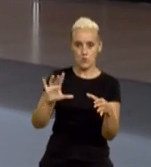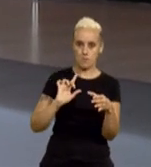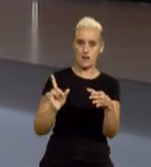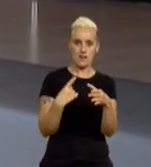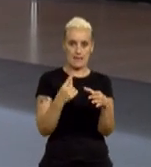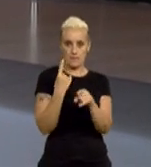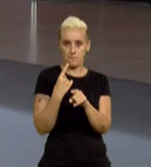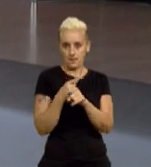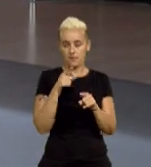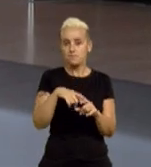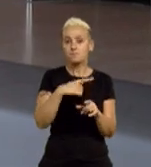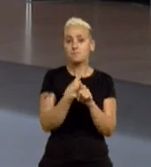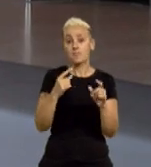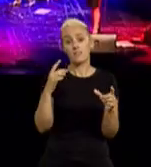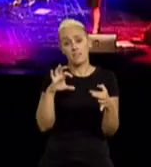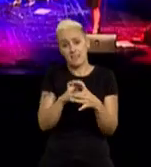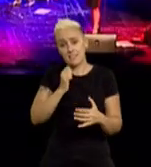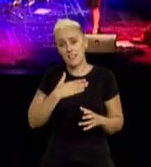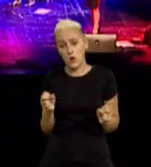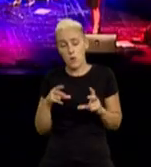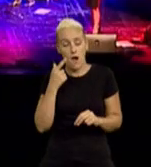hoje, são as pessoas que estão a trabalhar nesse disco.